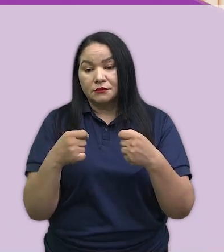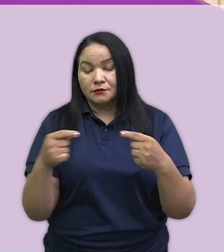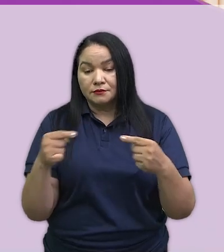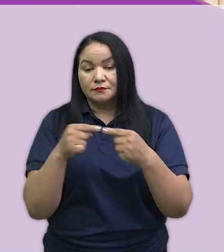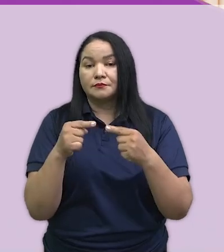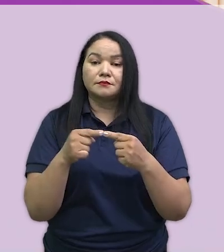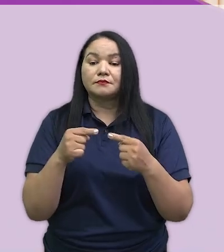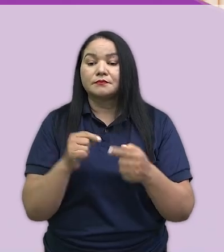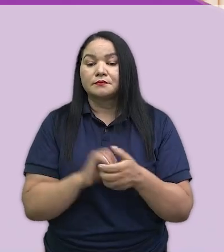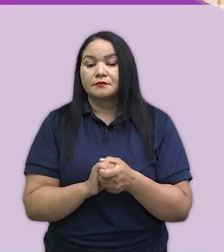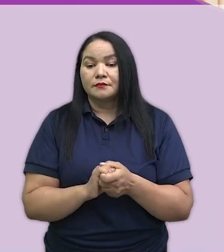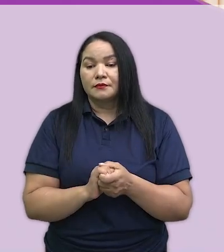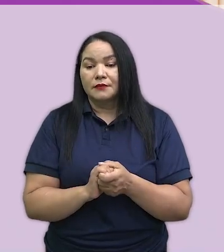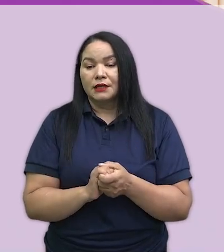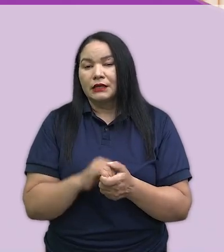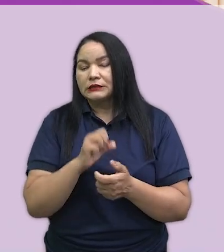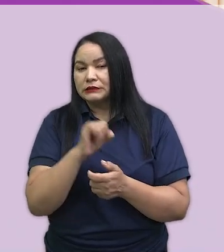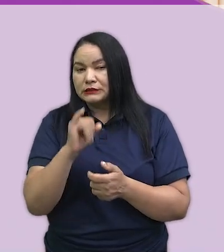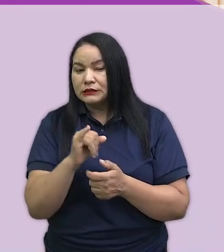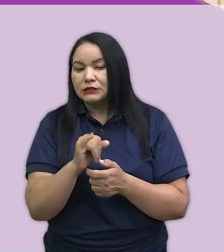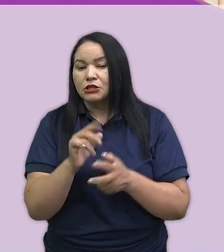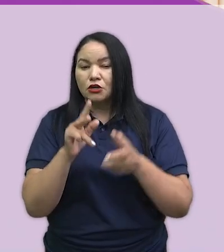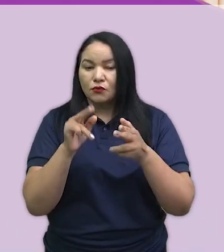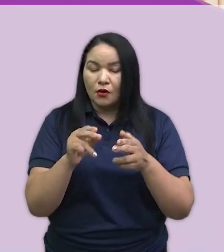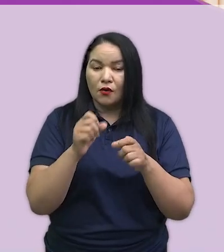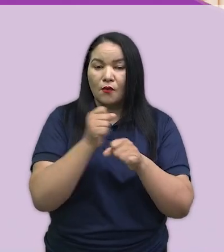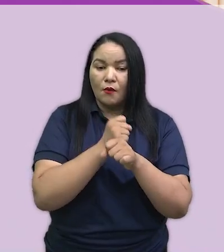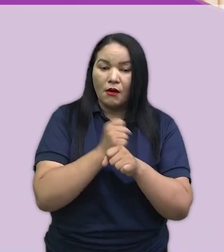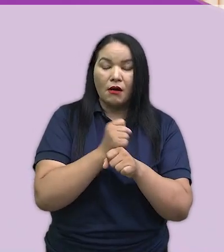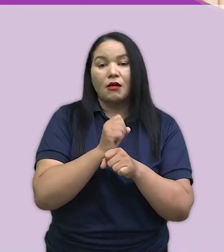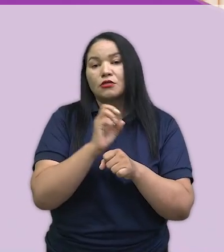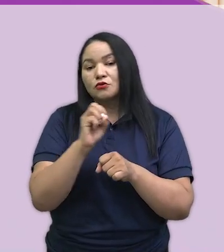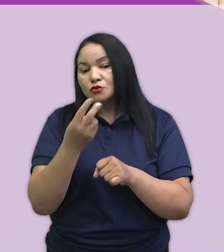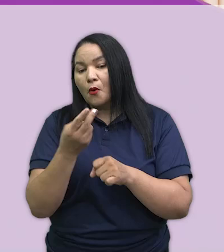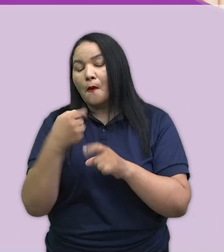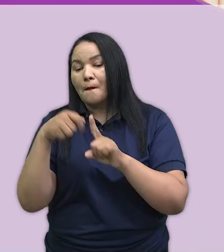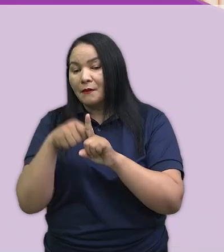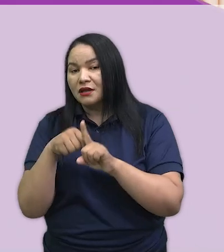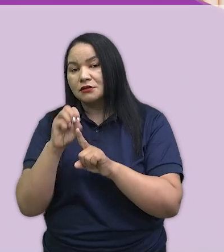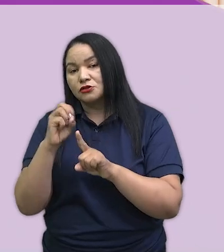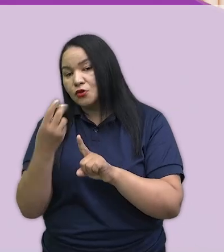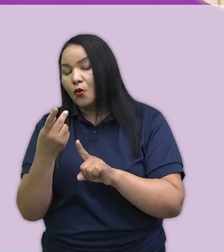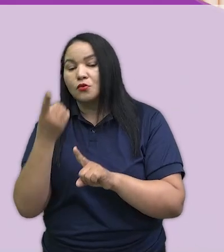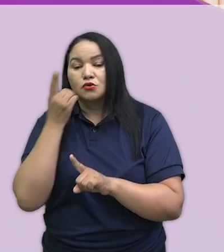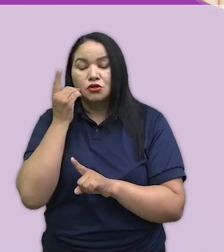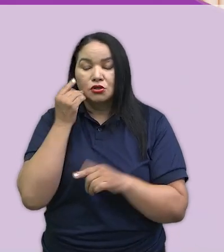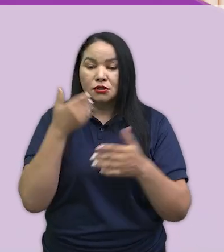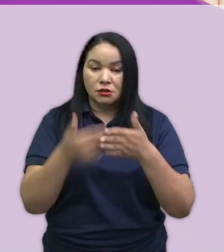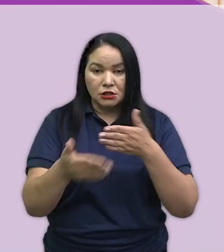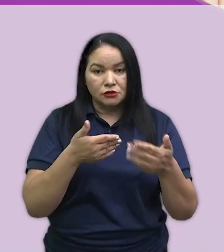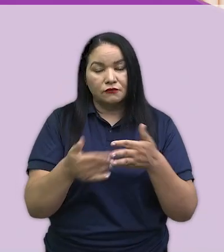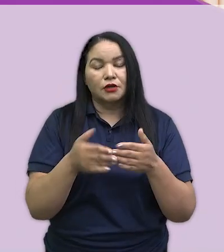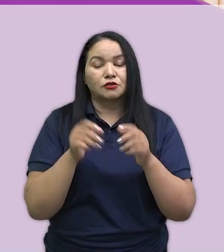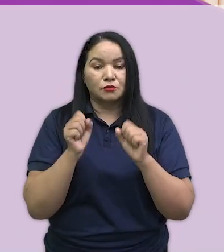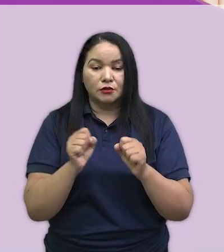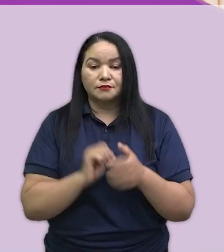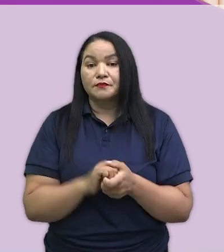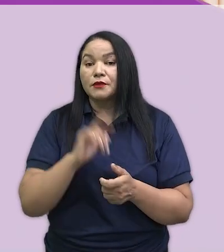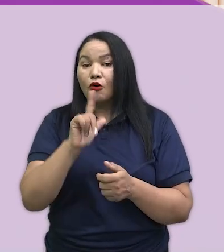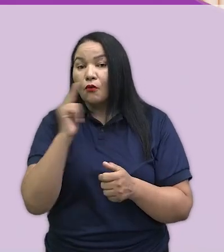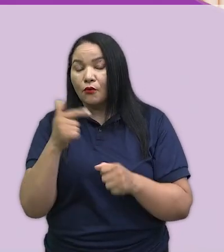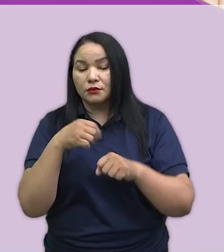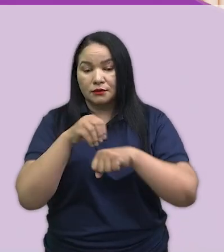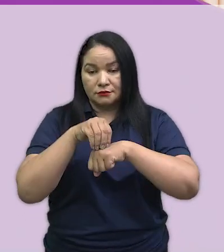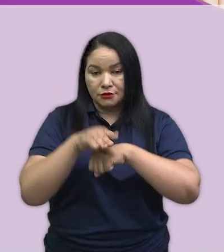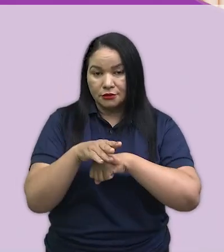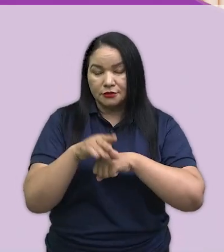mesma unidade. Seja essa unidade igual a anos, meses, dias, enfim, qualquer uma que seja. A outra dica importante